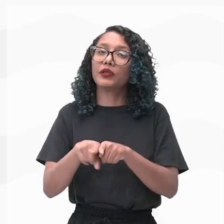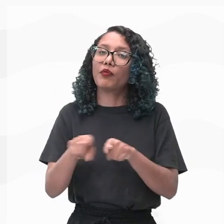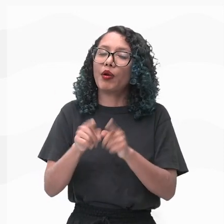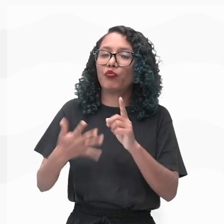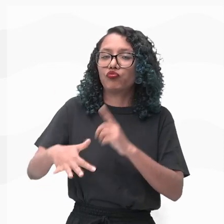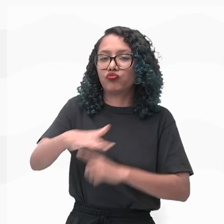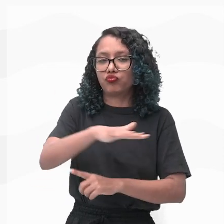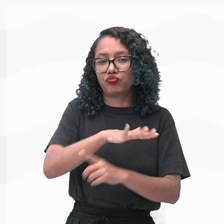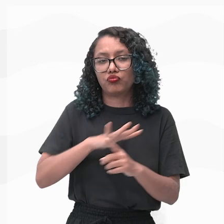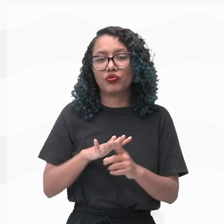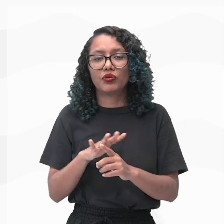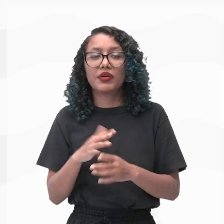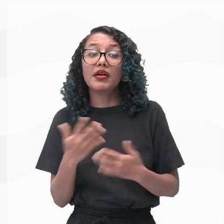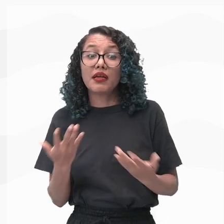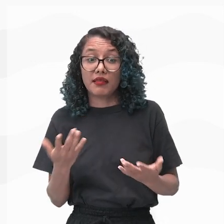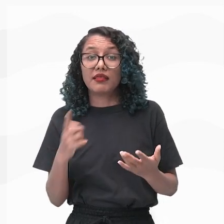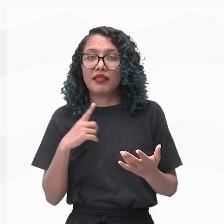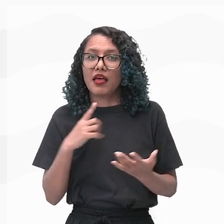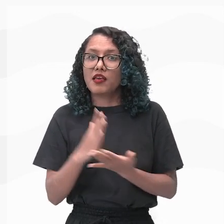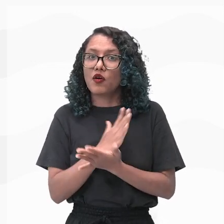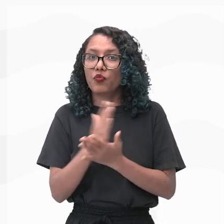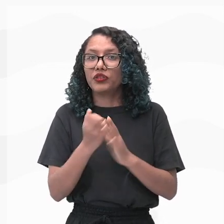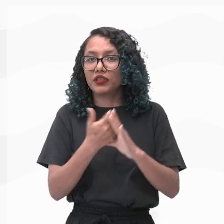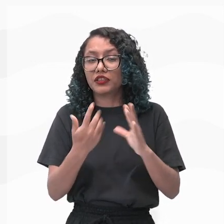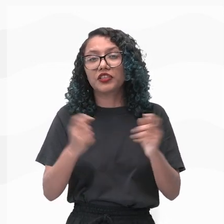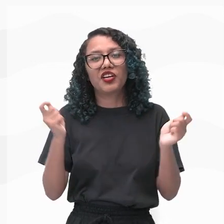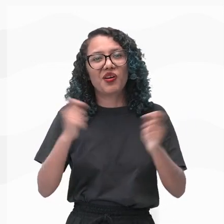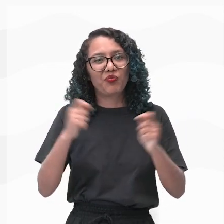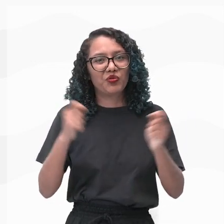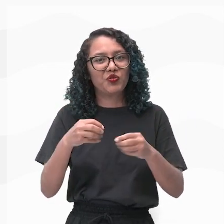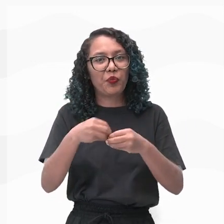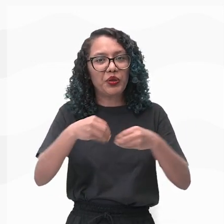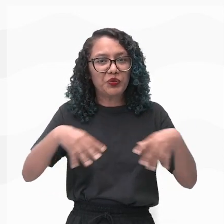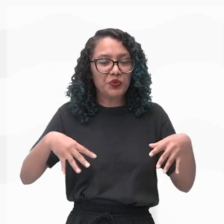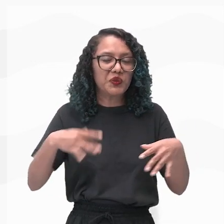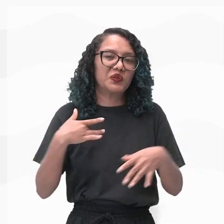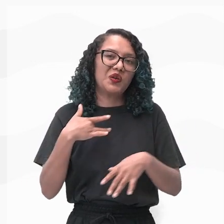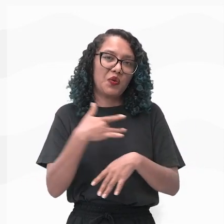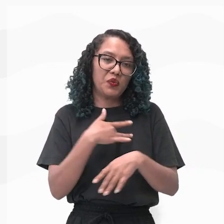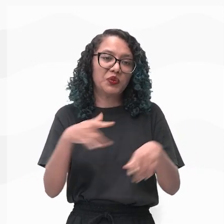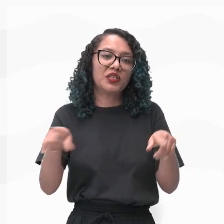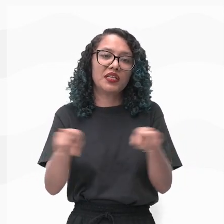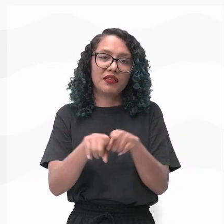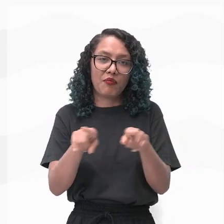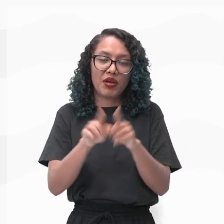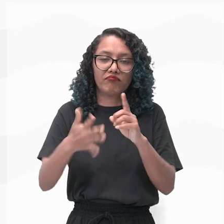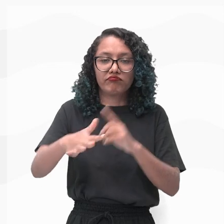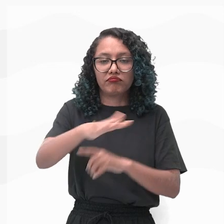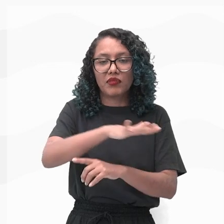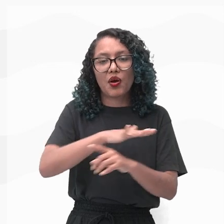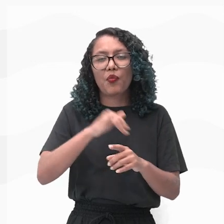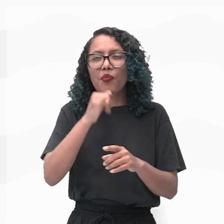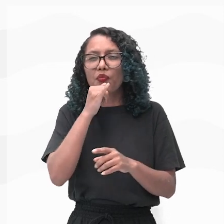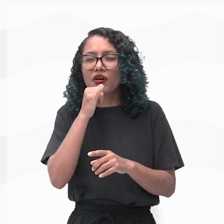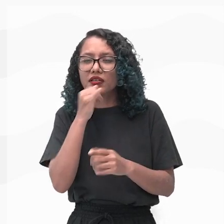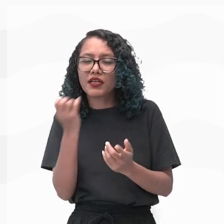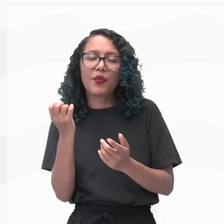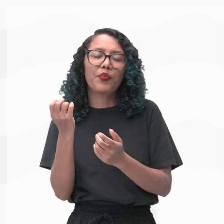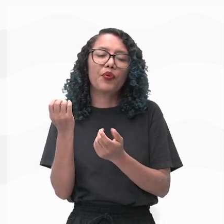que podem colocar em risco a saúde humana e o meio ambiente, como a toxicidade,